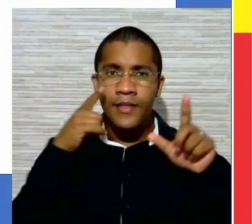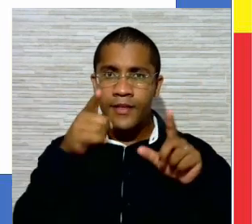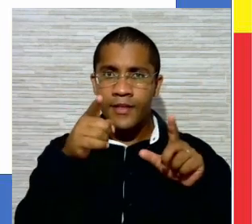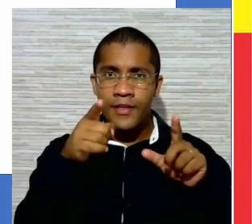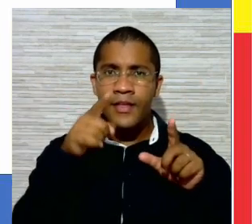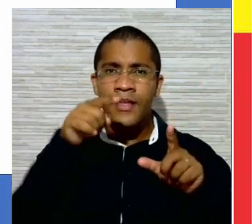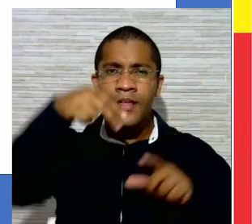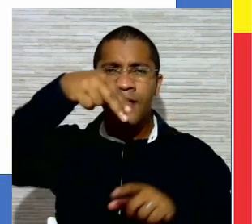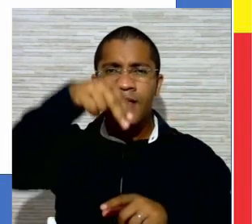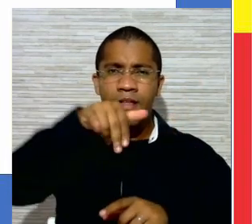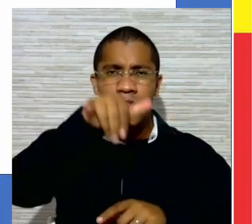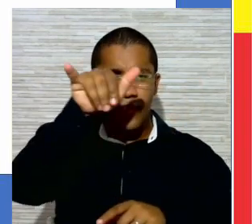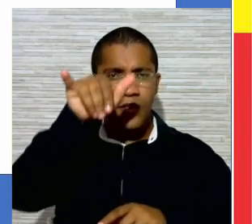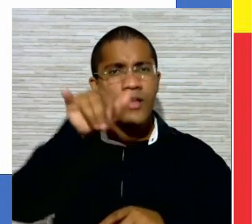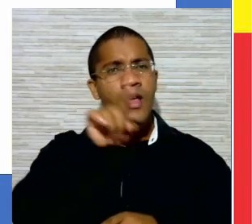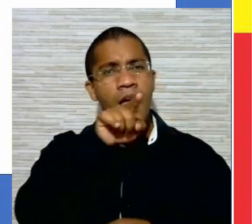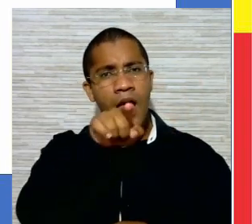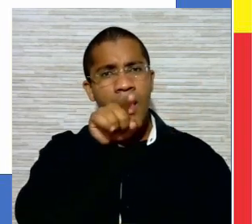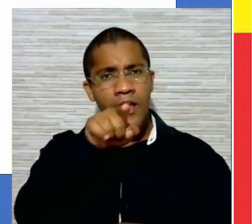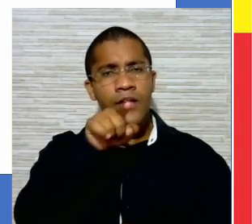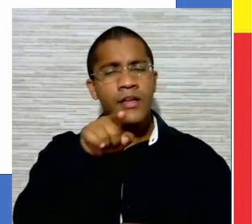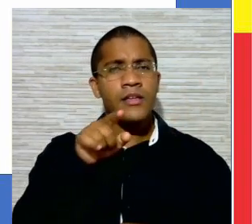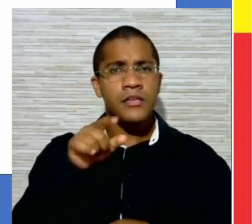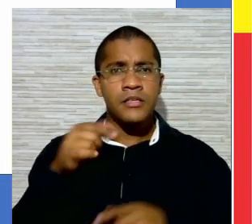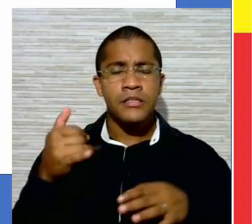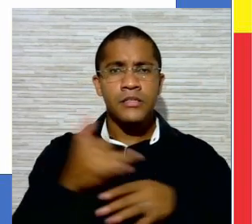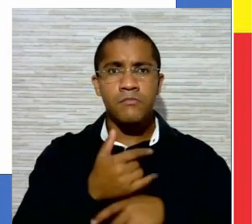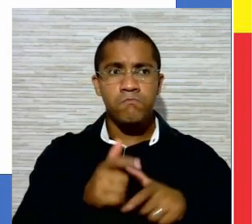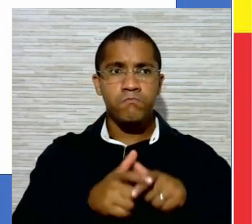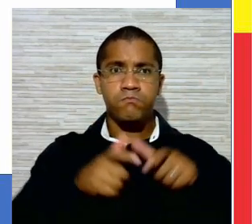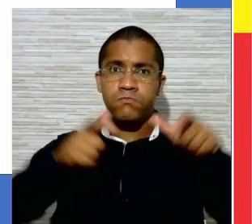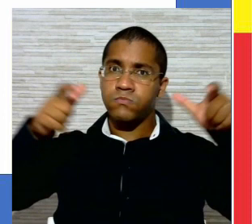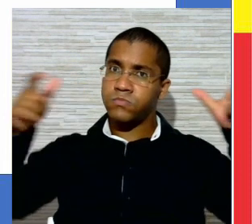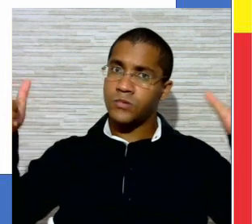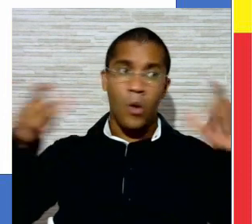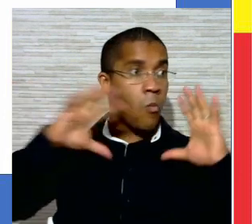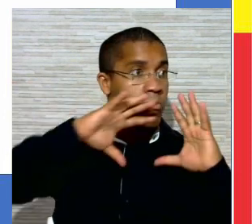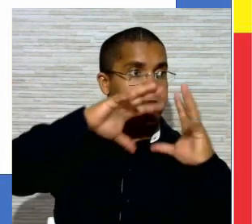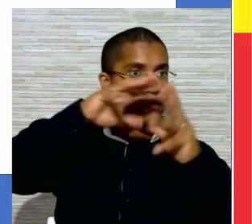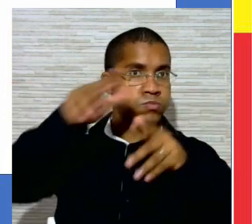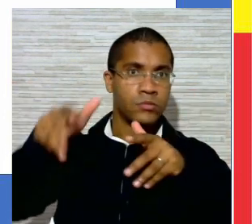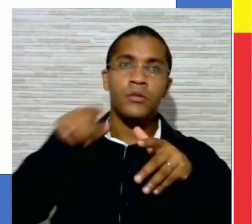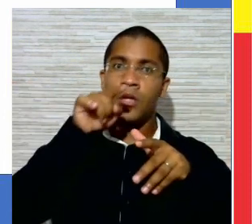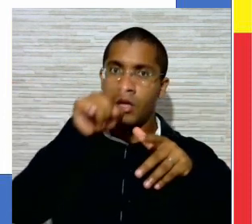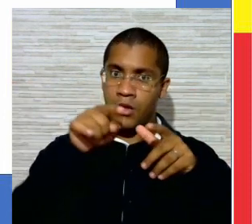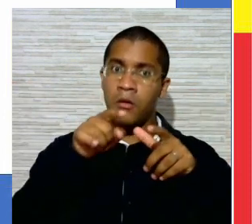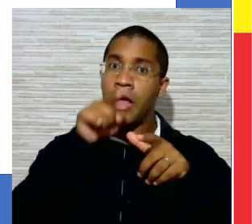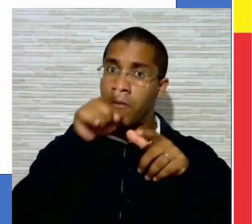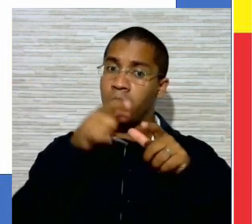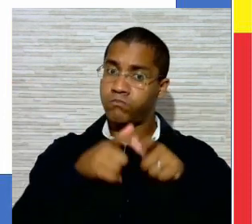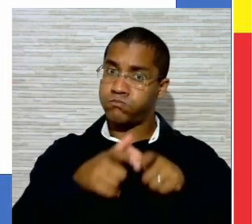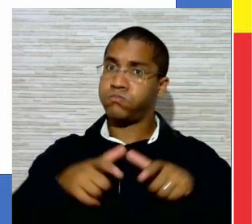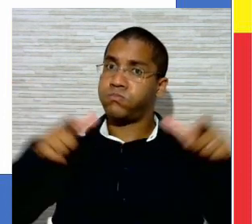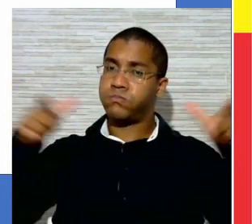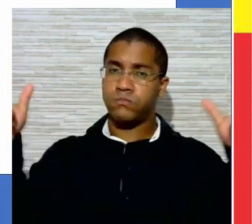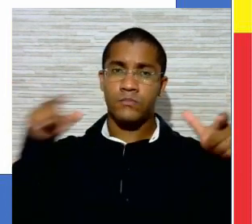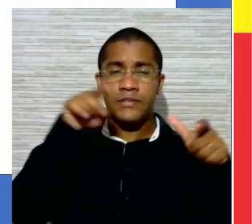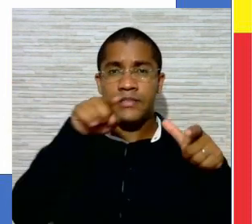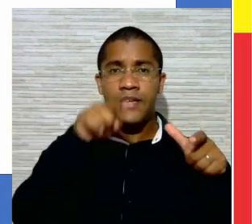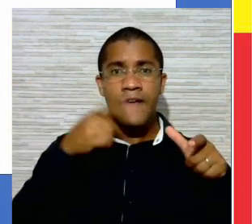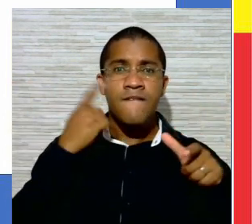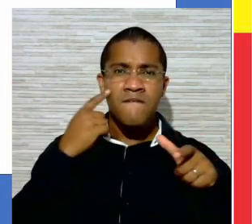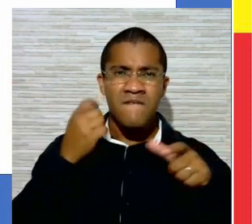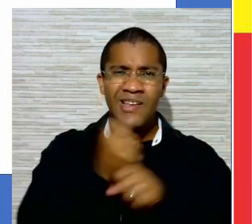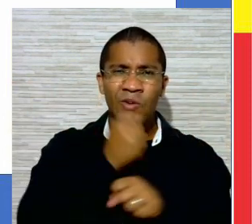você vê a cidade de Nova York, né? Uma das maiores cidades do mundo, tá, gente? Você observa a quantidade de concreto aí que existe